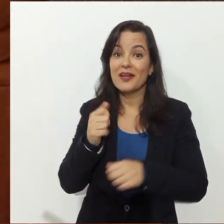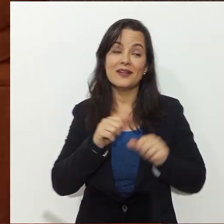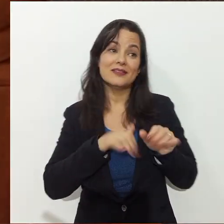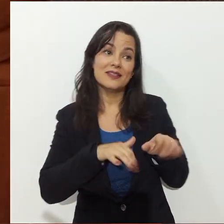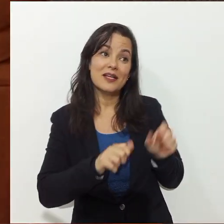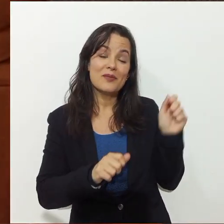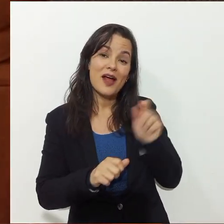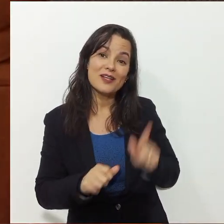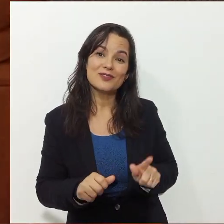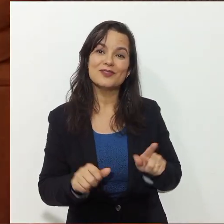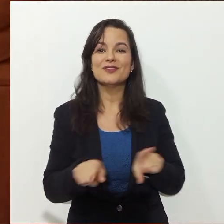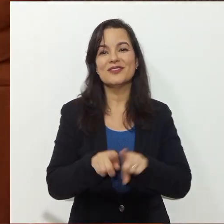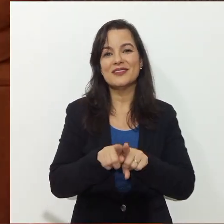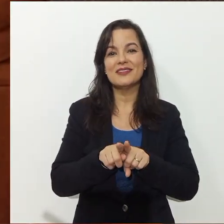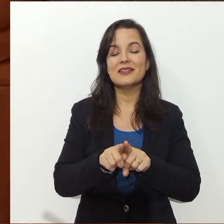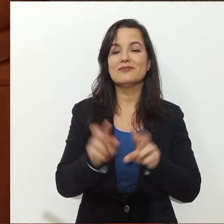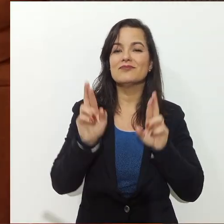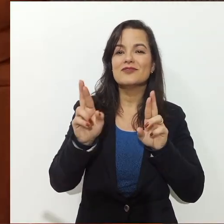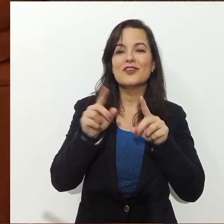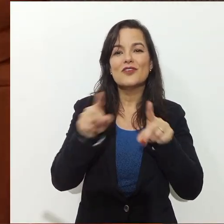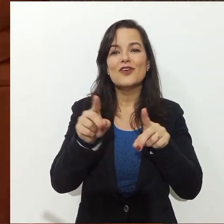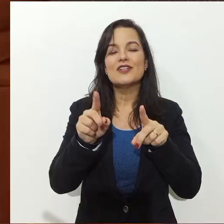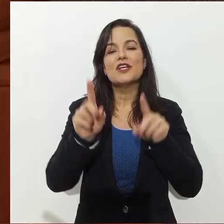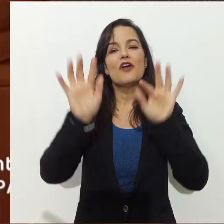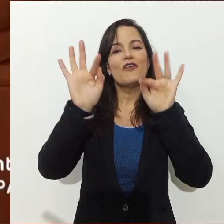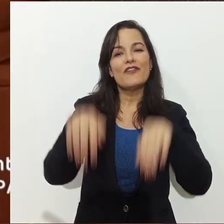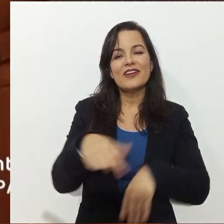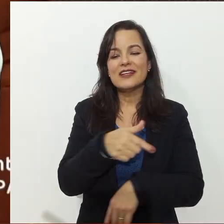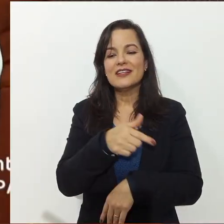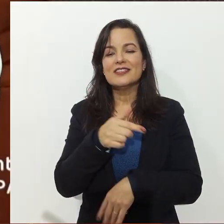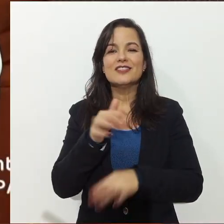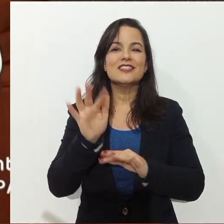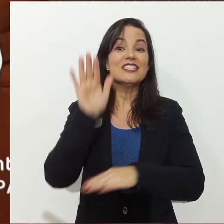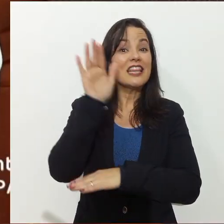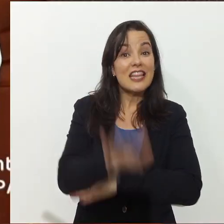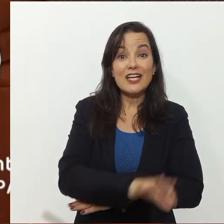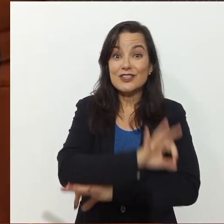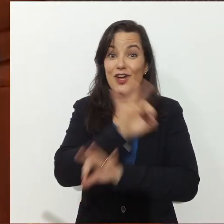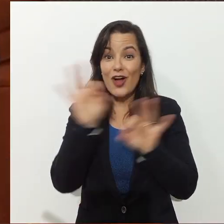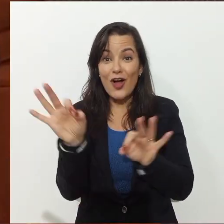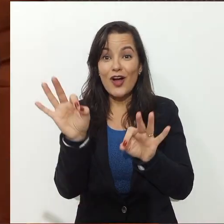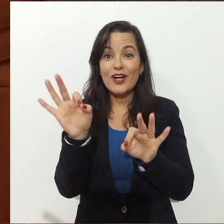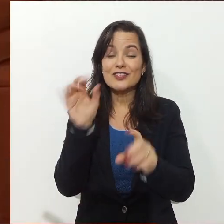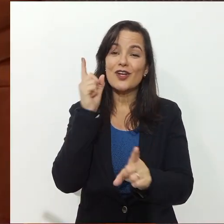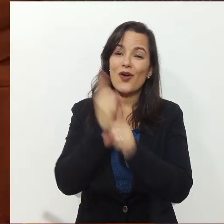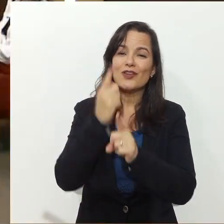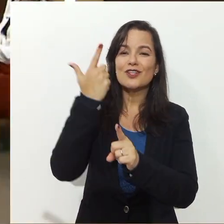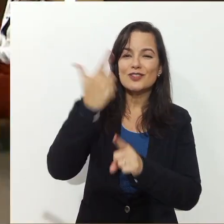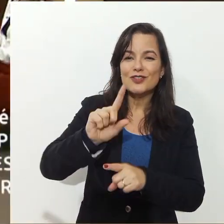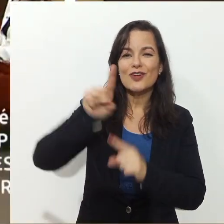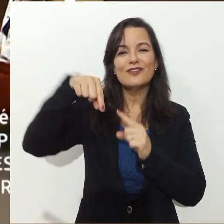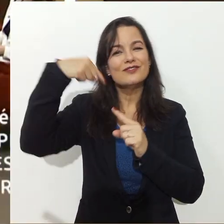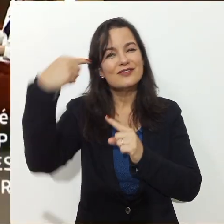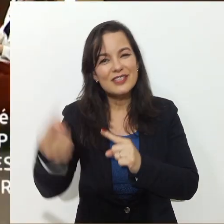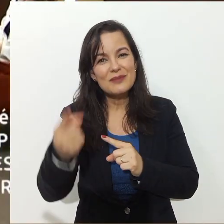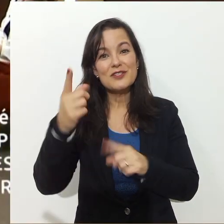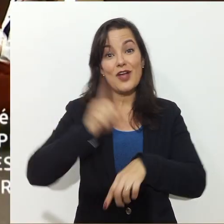um excelente restinho de tarde. A gente volta a se encontrar de segunda a sexta-feira às 16 horas. Até mais!